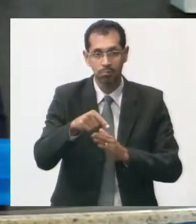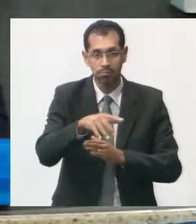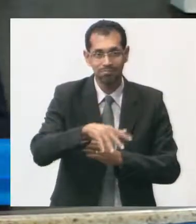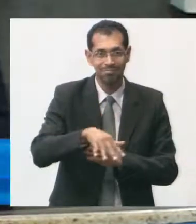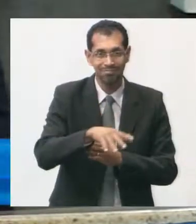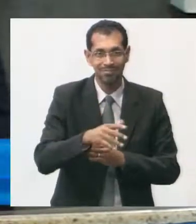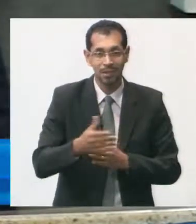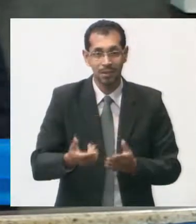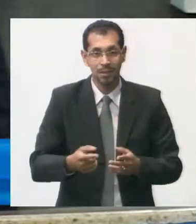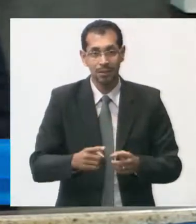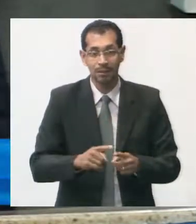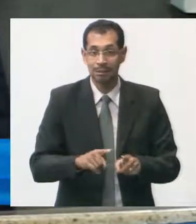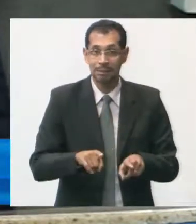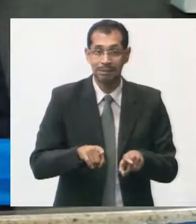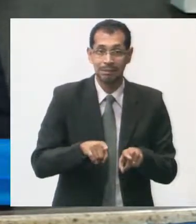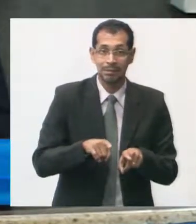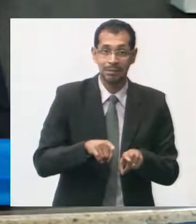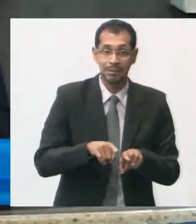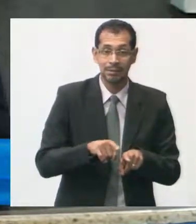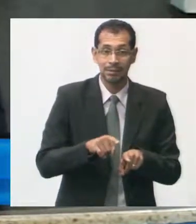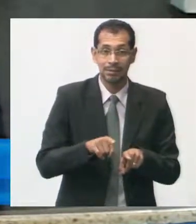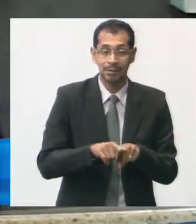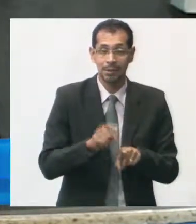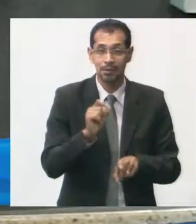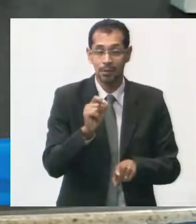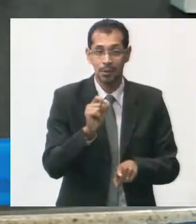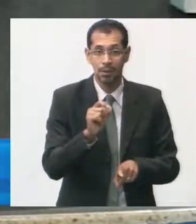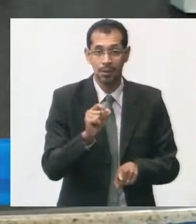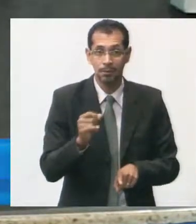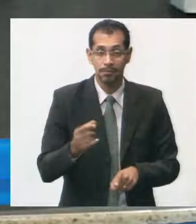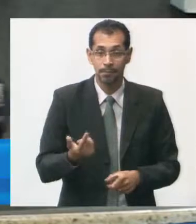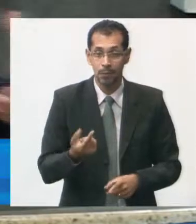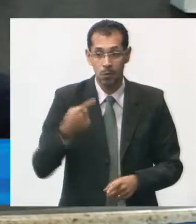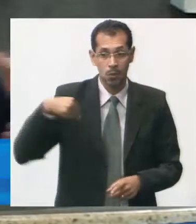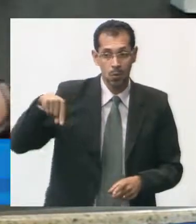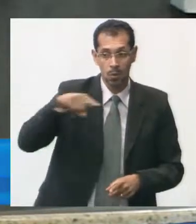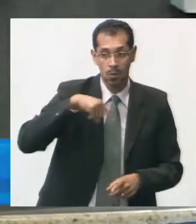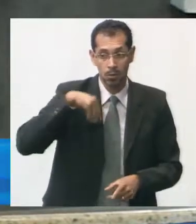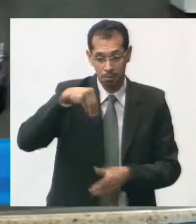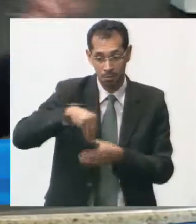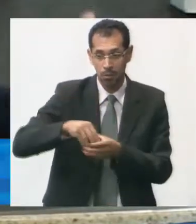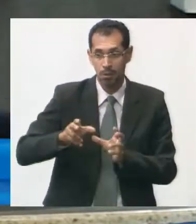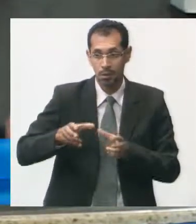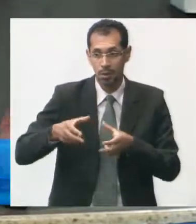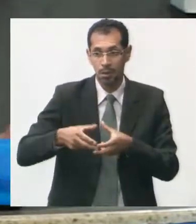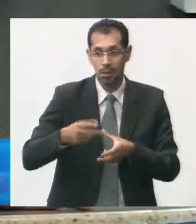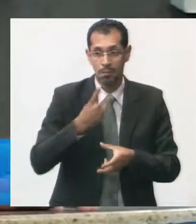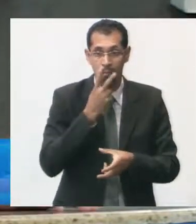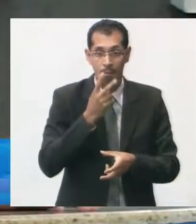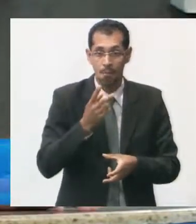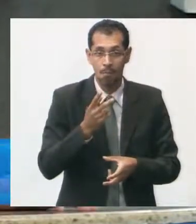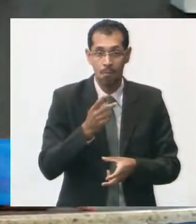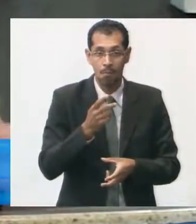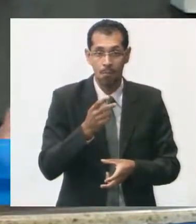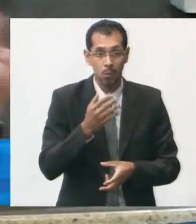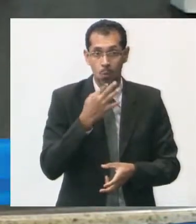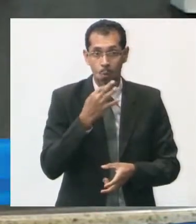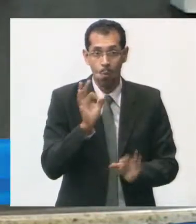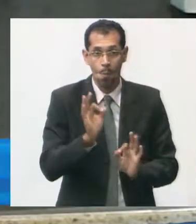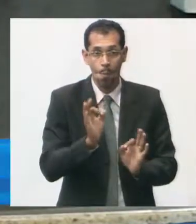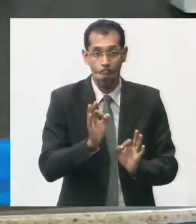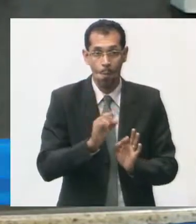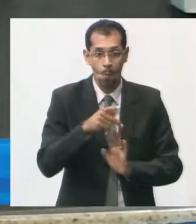matéria, eu não sei se as comunidades ali conhecem também, se foi feito um debate, se foi apresentado o projeto, se a